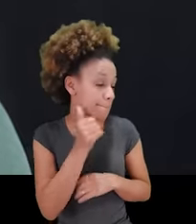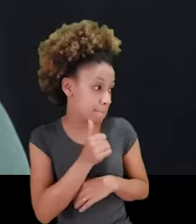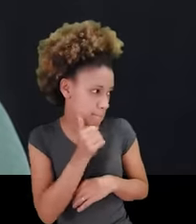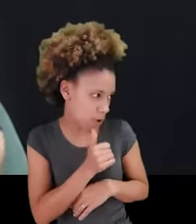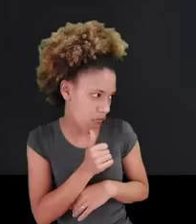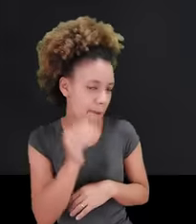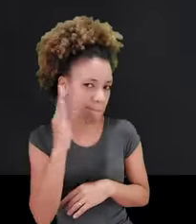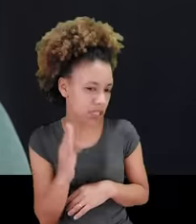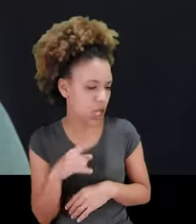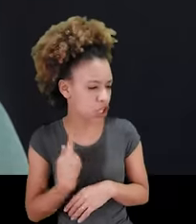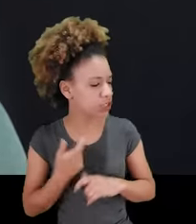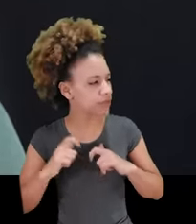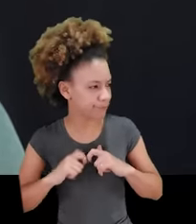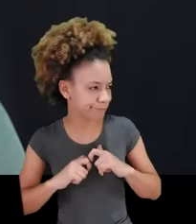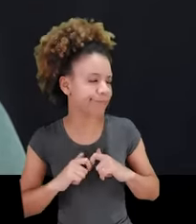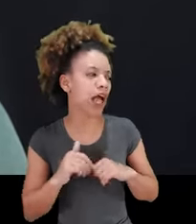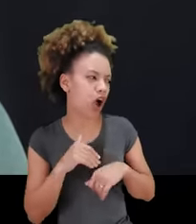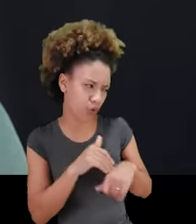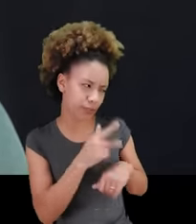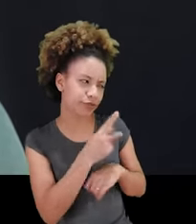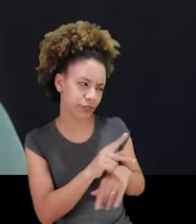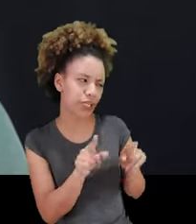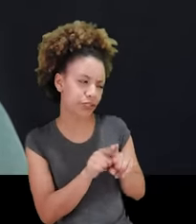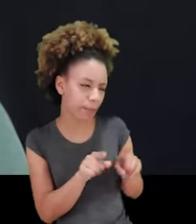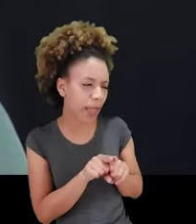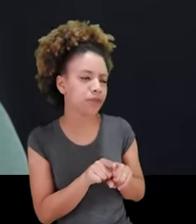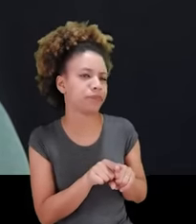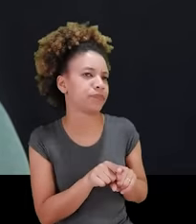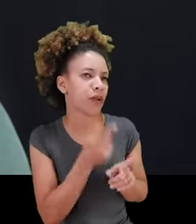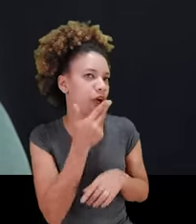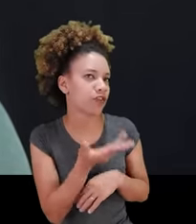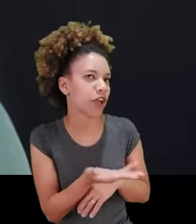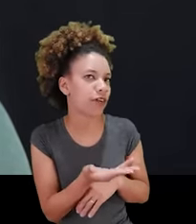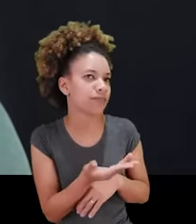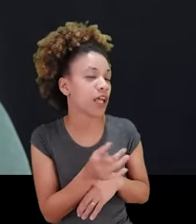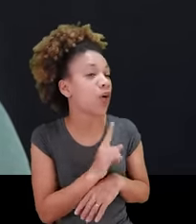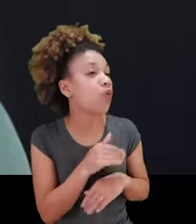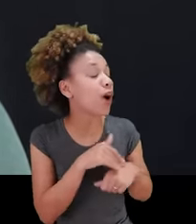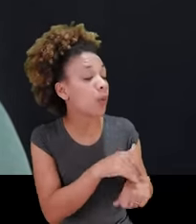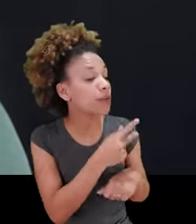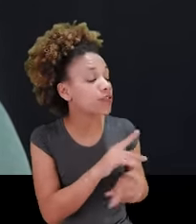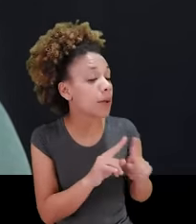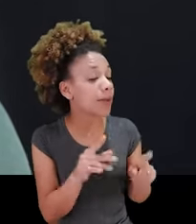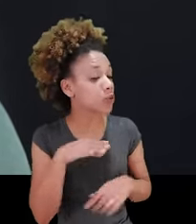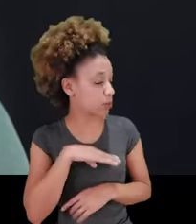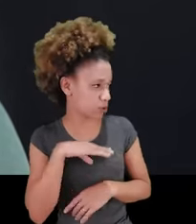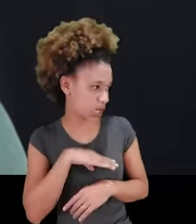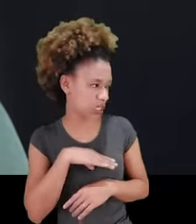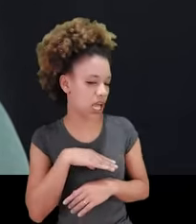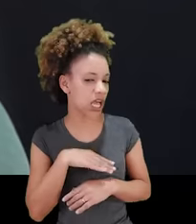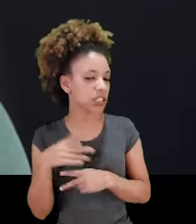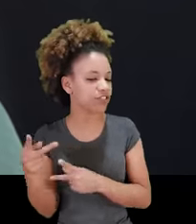muito sexual. Uhum. Né? Um pouco da culpa de vocês, eu acho, que aquela coisa toda de... Não culpa de vocês, mas eu acho que o português que foi pro